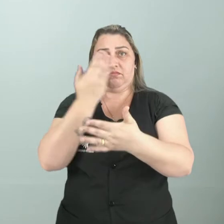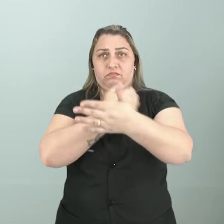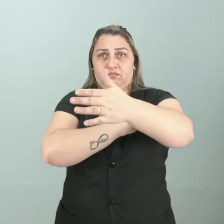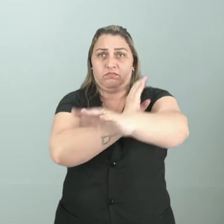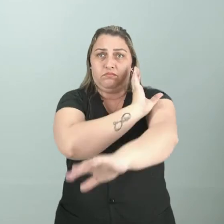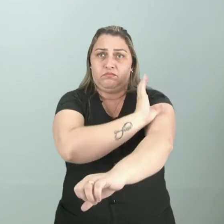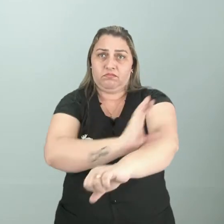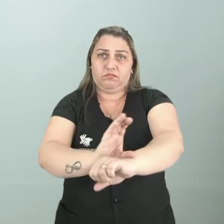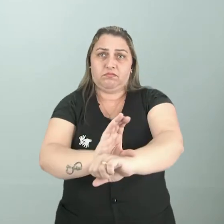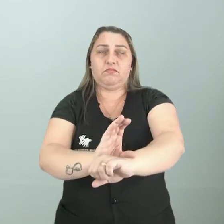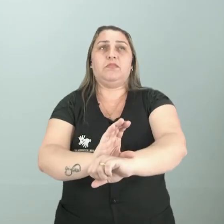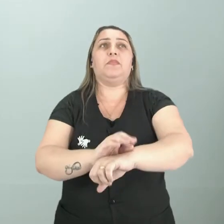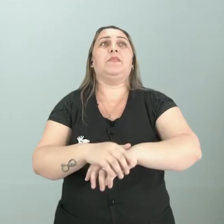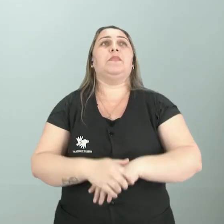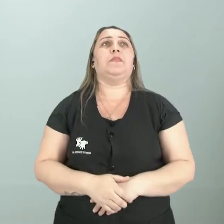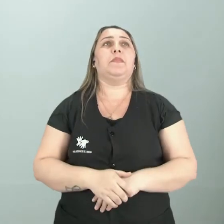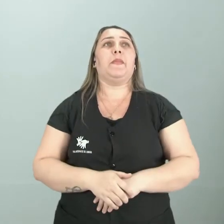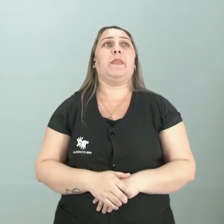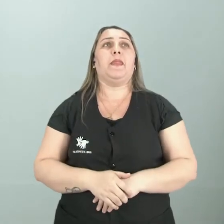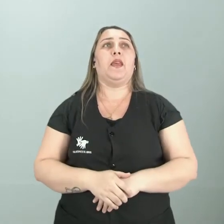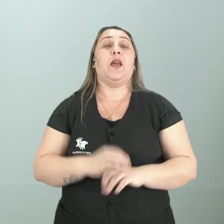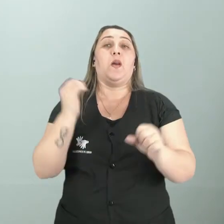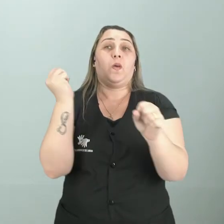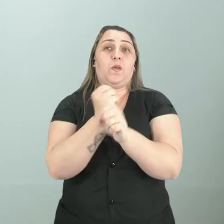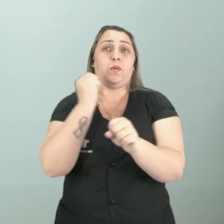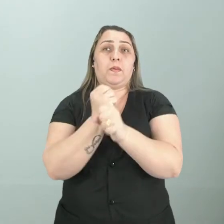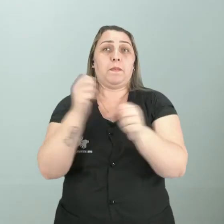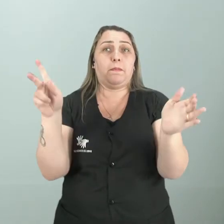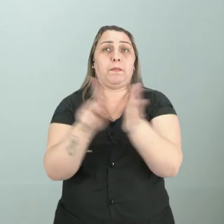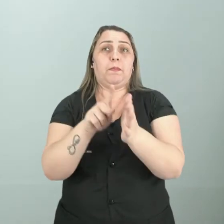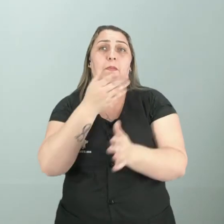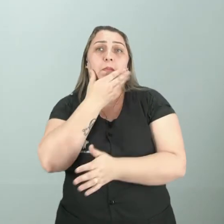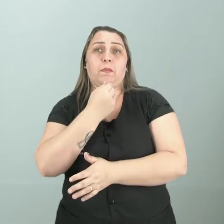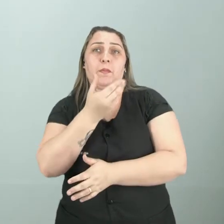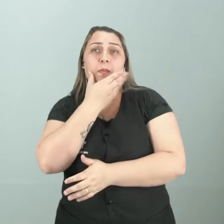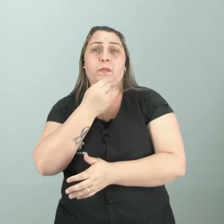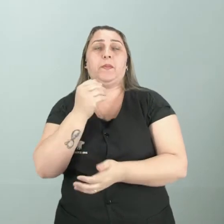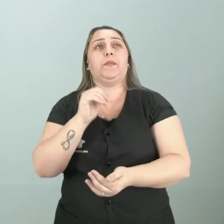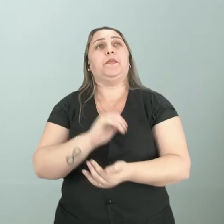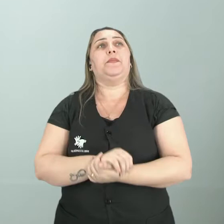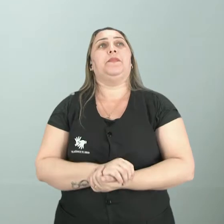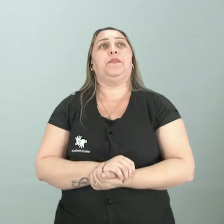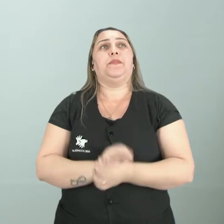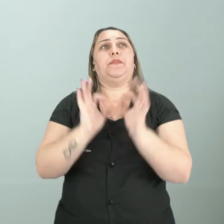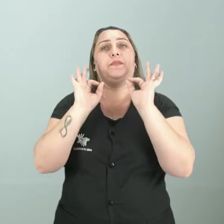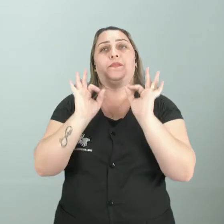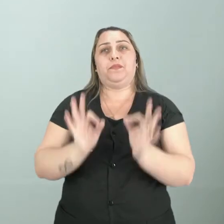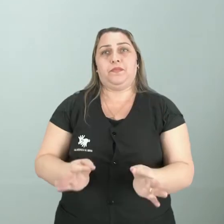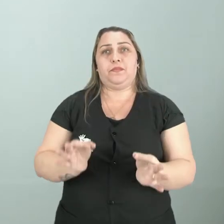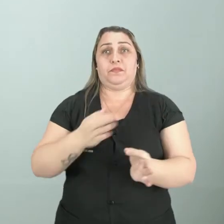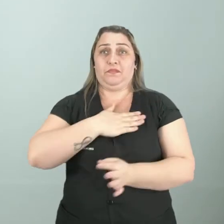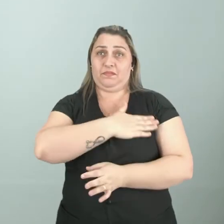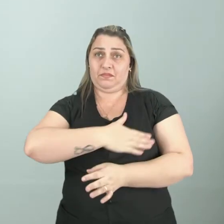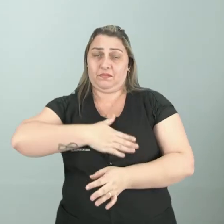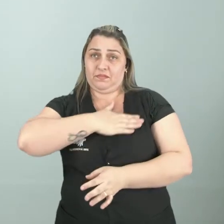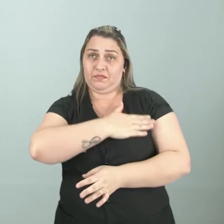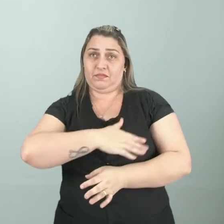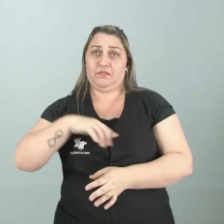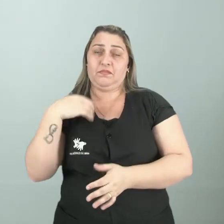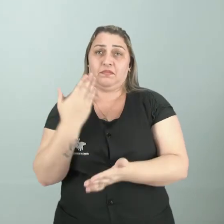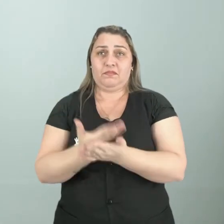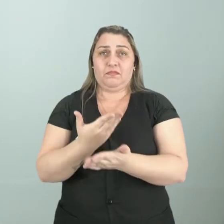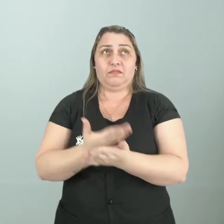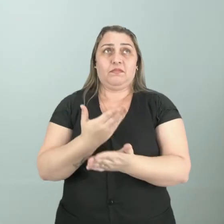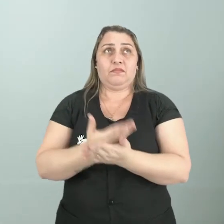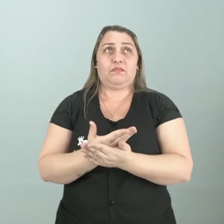Os elementos culturais são esses que são construídos pelo homem, certo? Gostaram da nossa